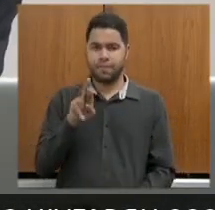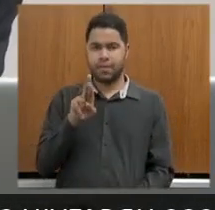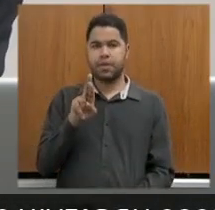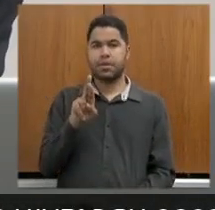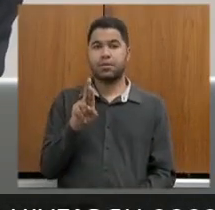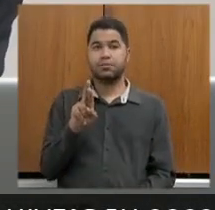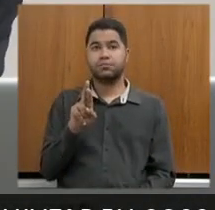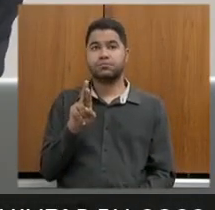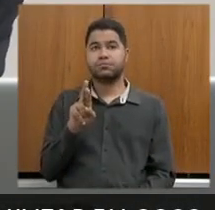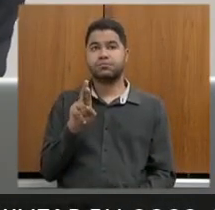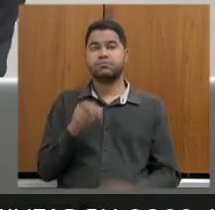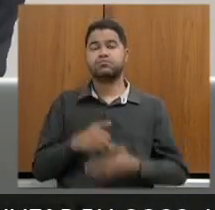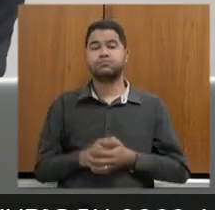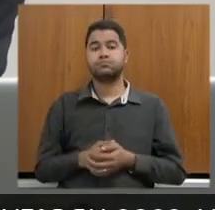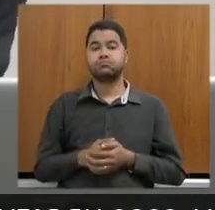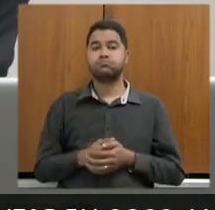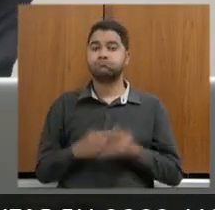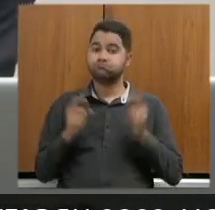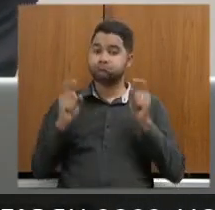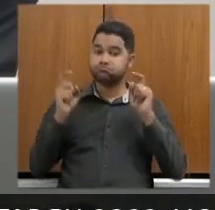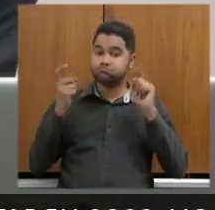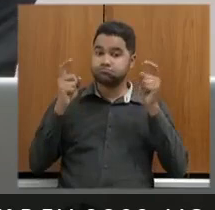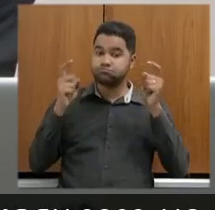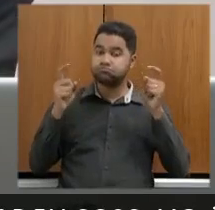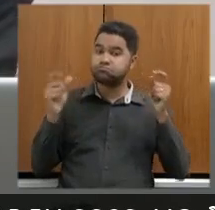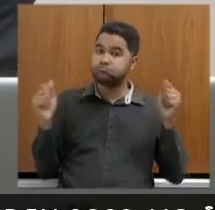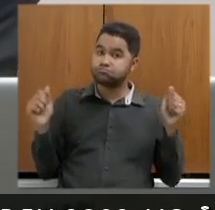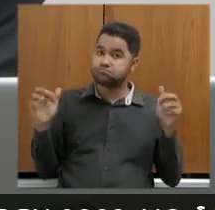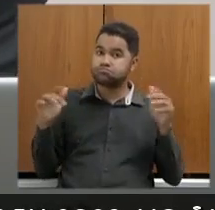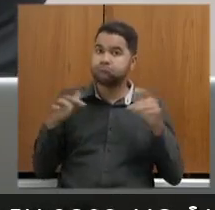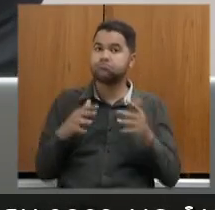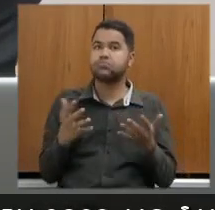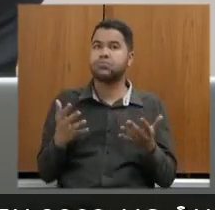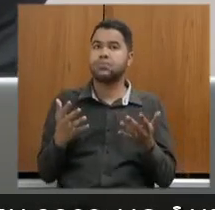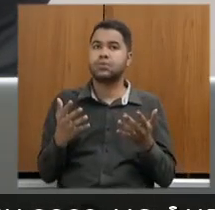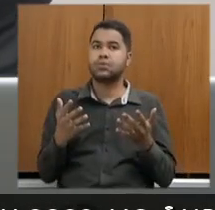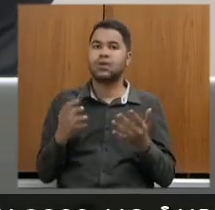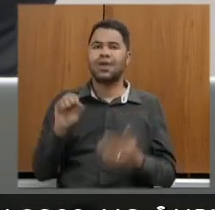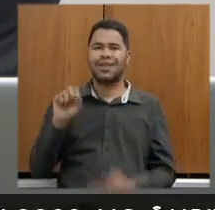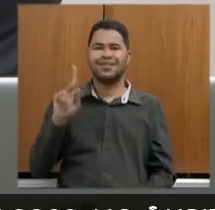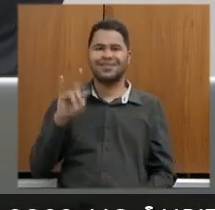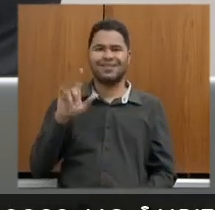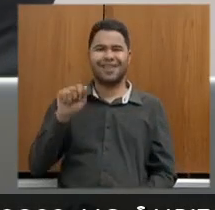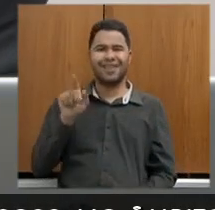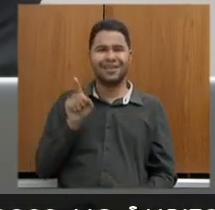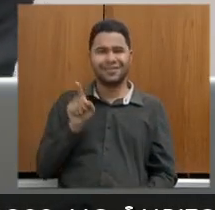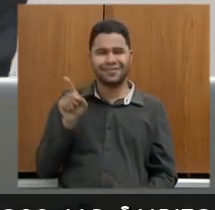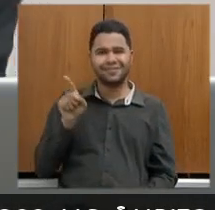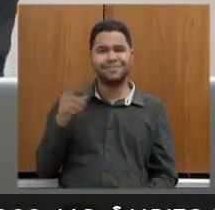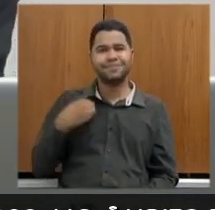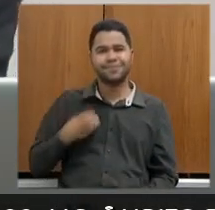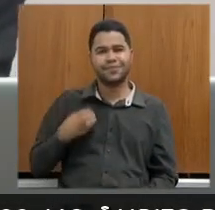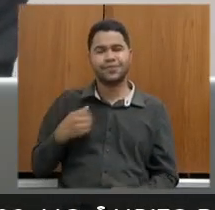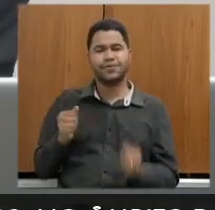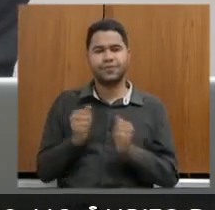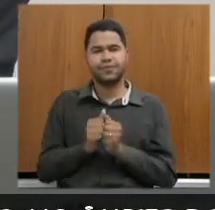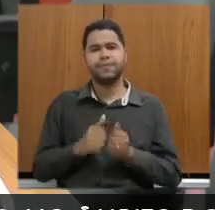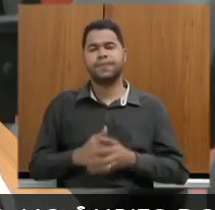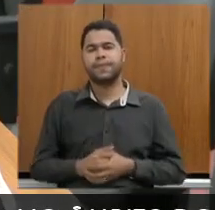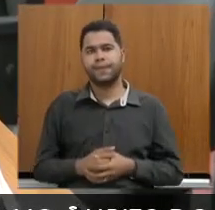para reunir com o lancheira tá lá no cantinho ali participando